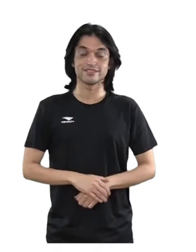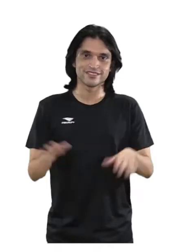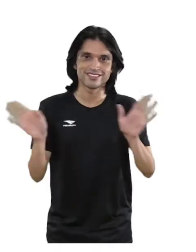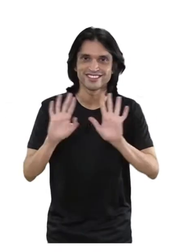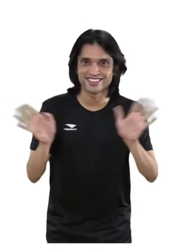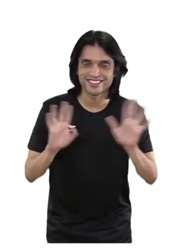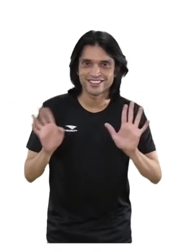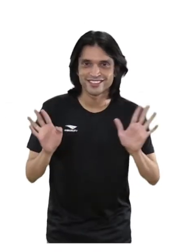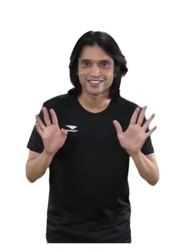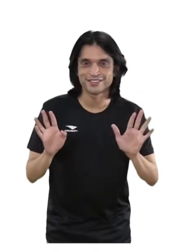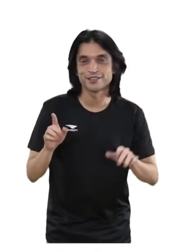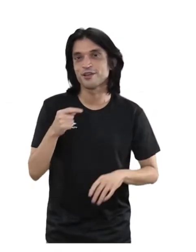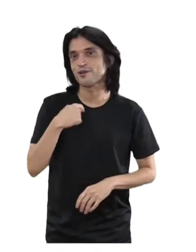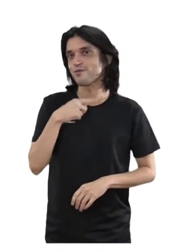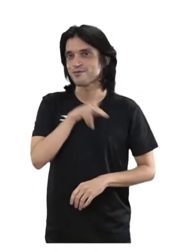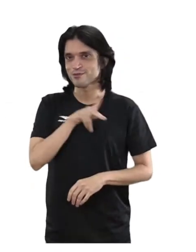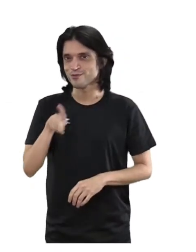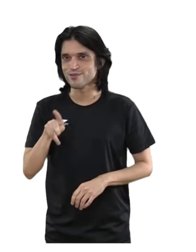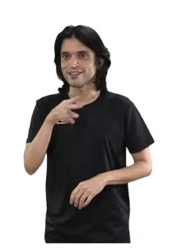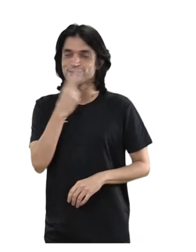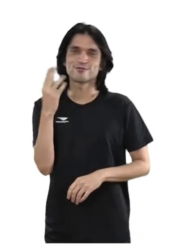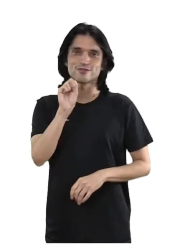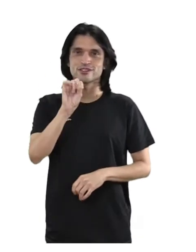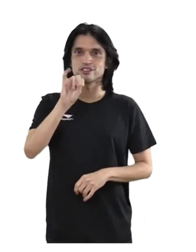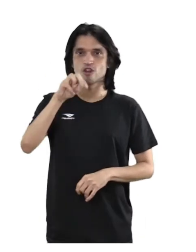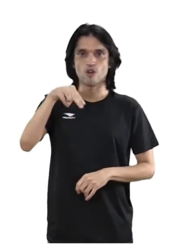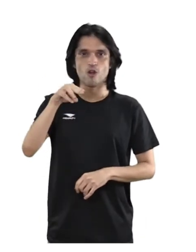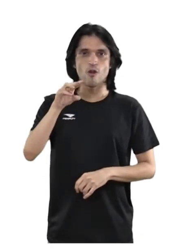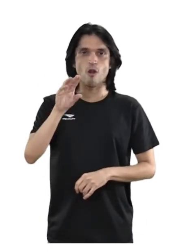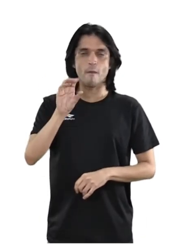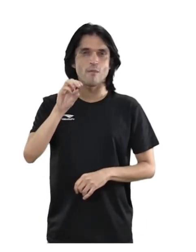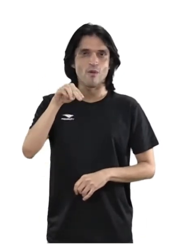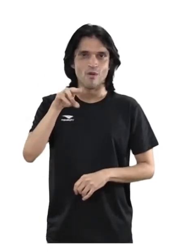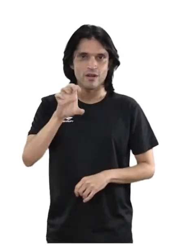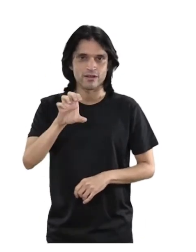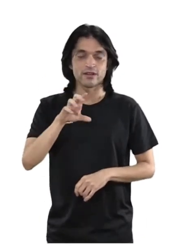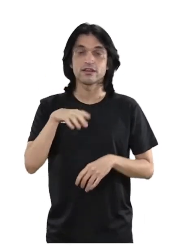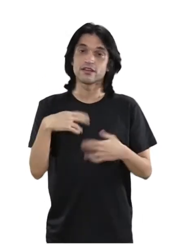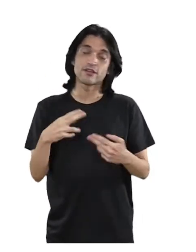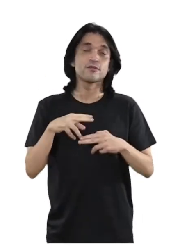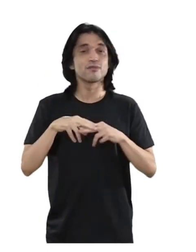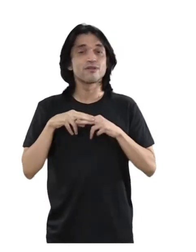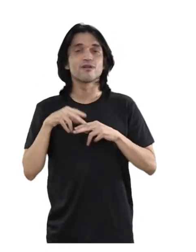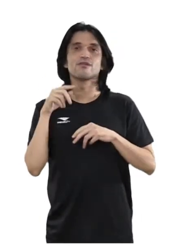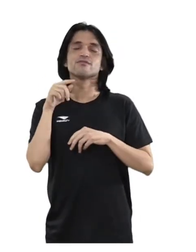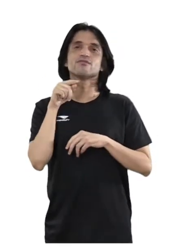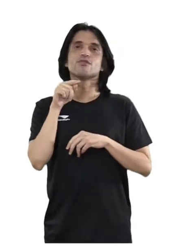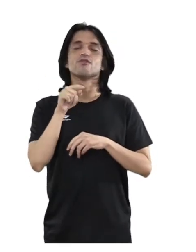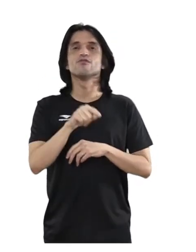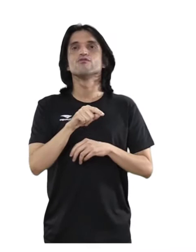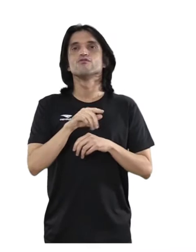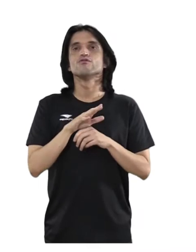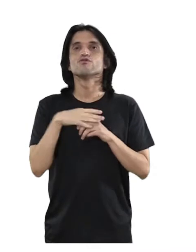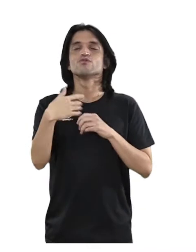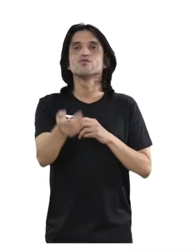Olá, sou a professora Simone Vasconcelos e juntos, devido ao isolamento social, iremos por aqui